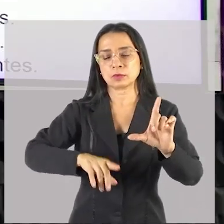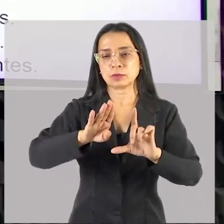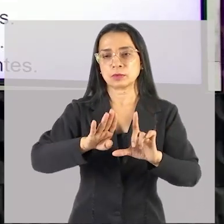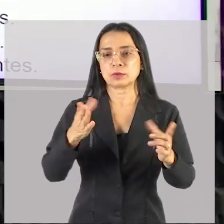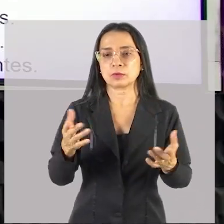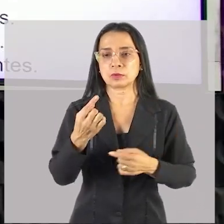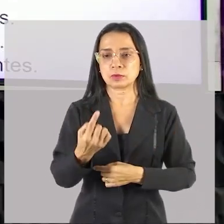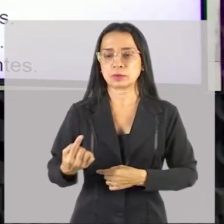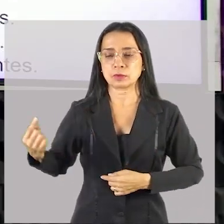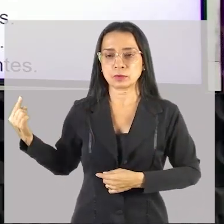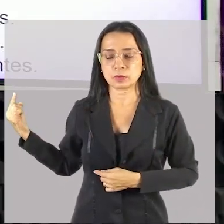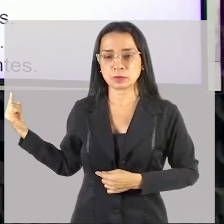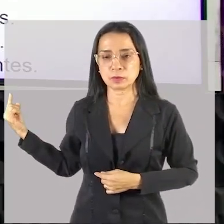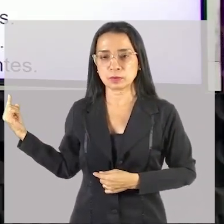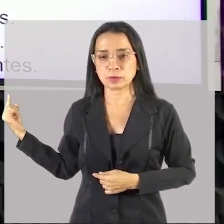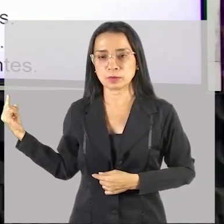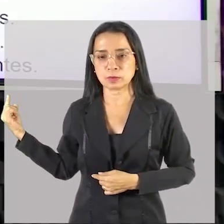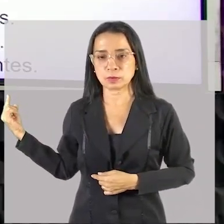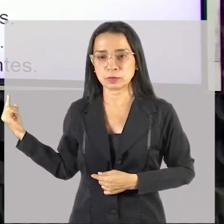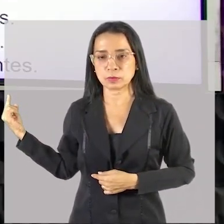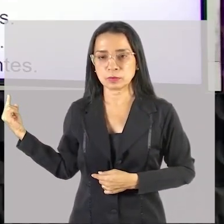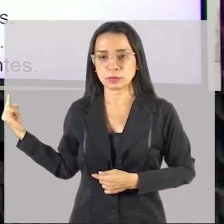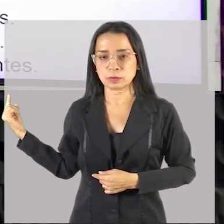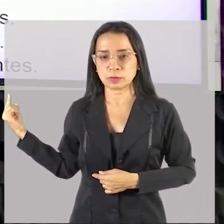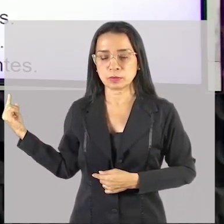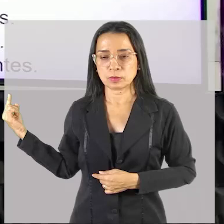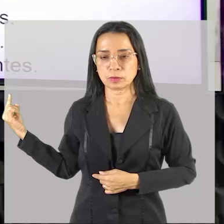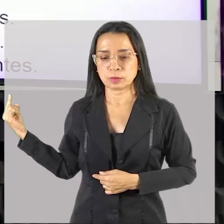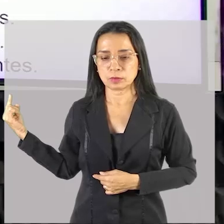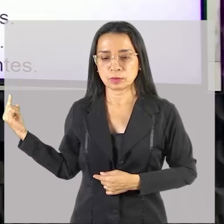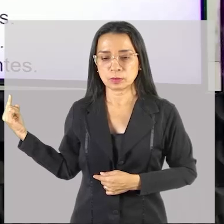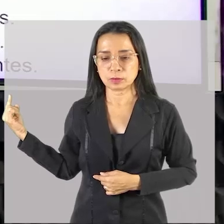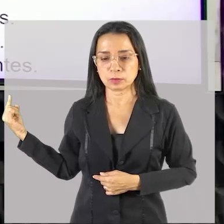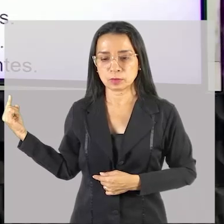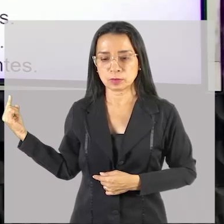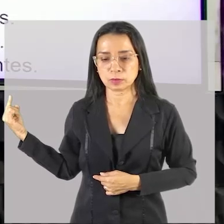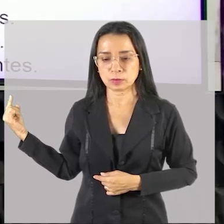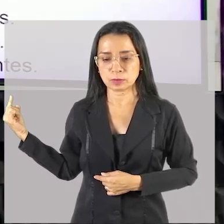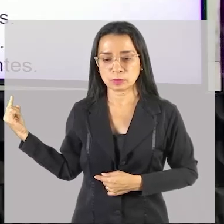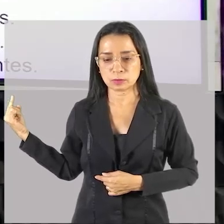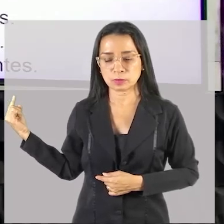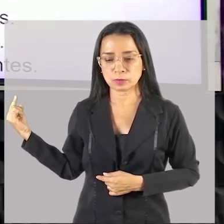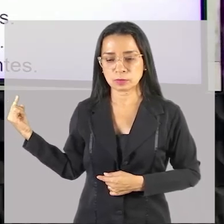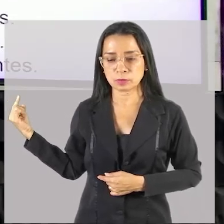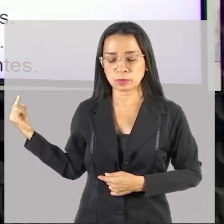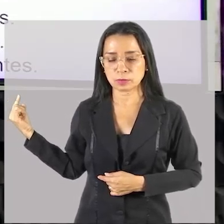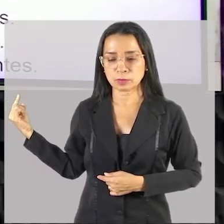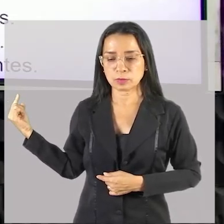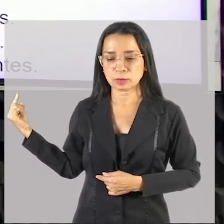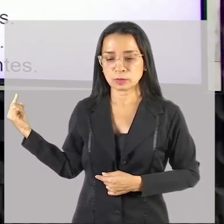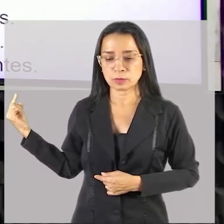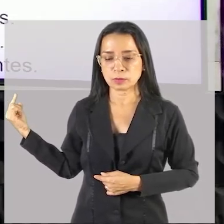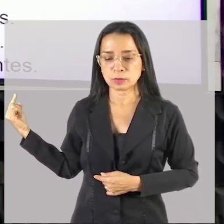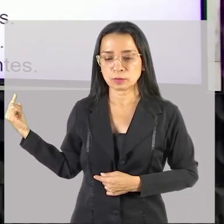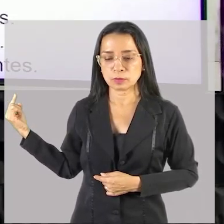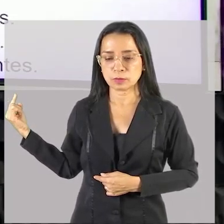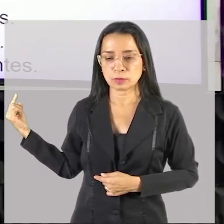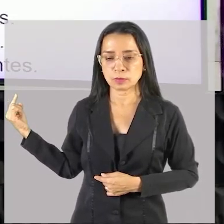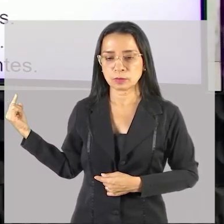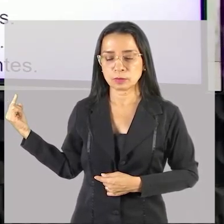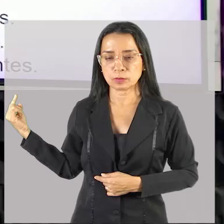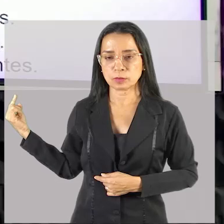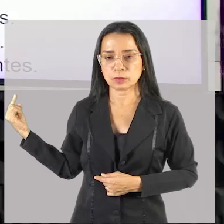não só a capacidade, mas a necessidade de se organizar em sociedade. Então, aquele que se dedica à sua vida privada, o Aristóteles vai chamar ele